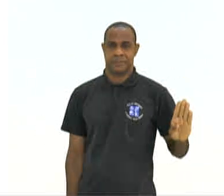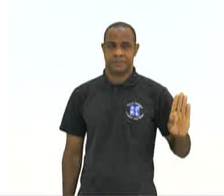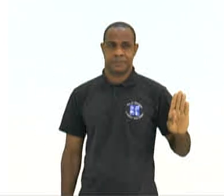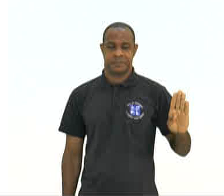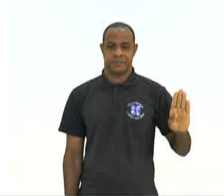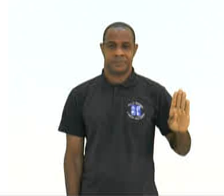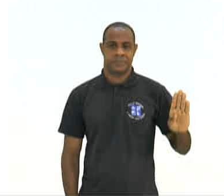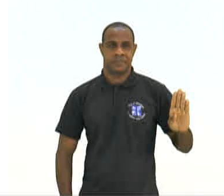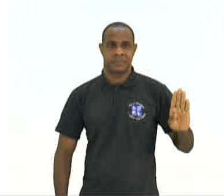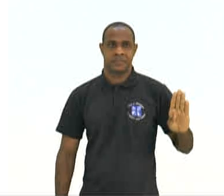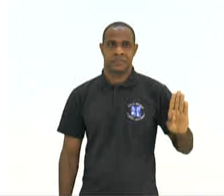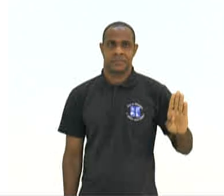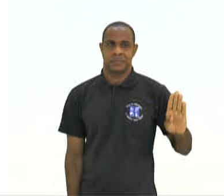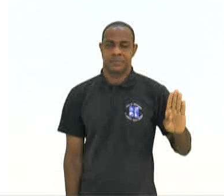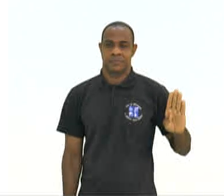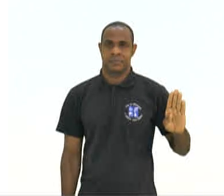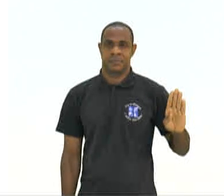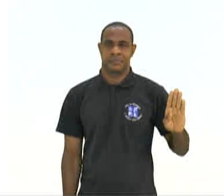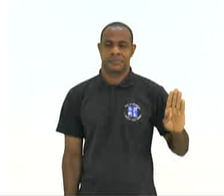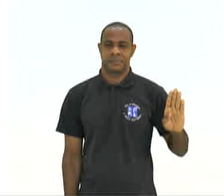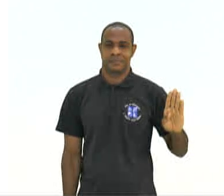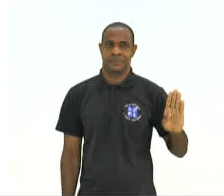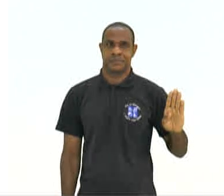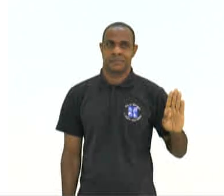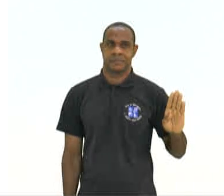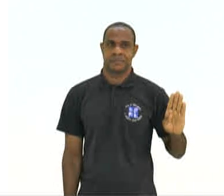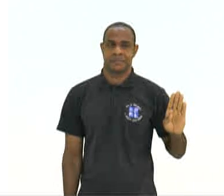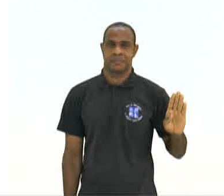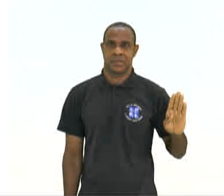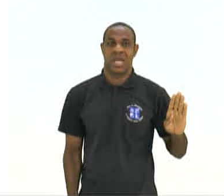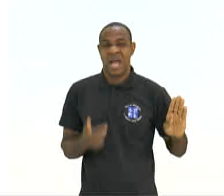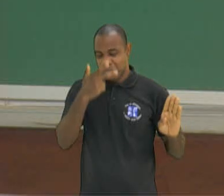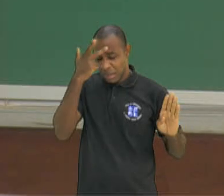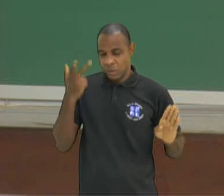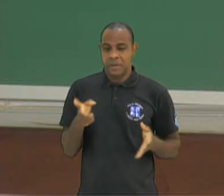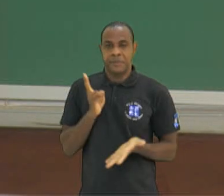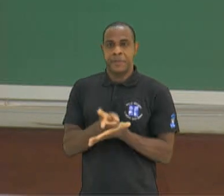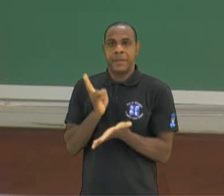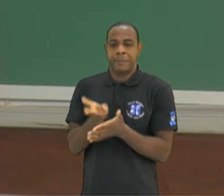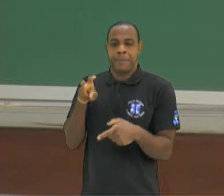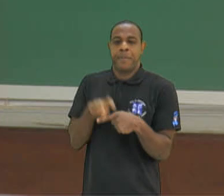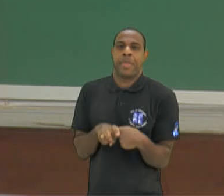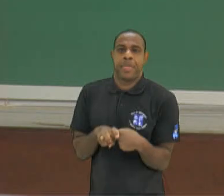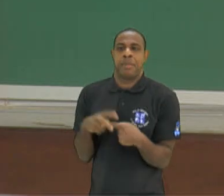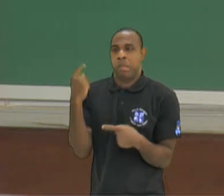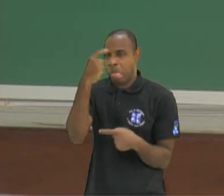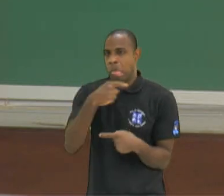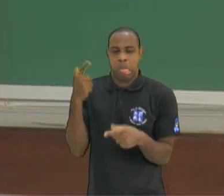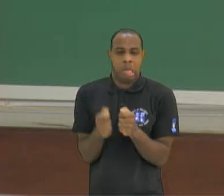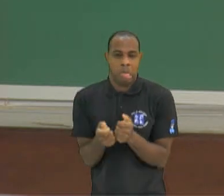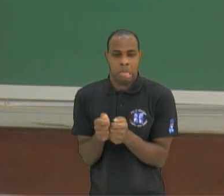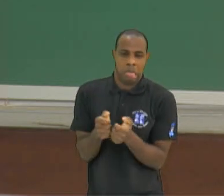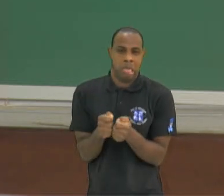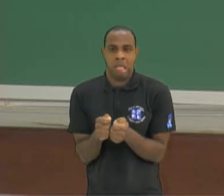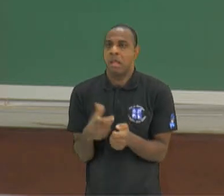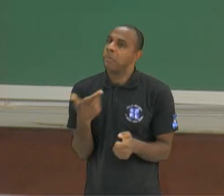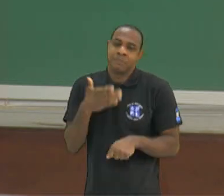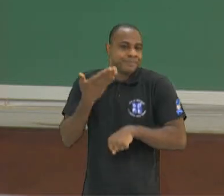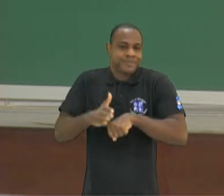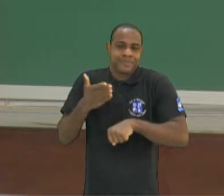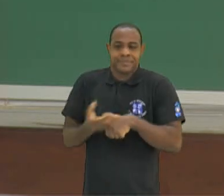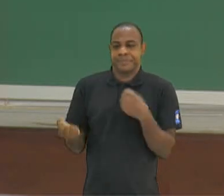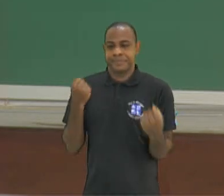games don't get enough exercise. As pessoas que passam mais tempo jogando videogame não